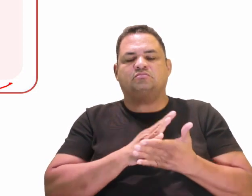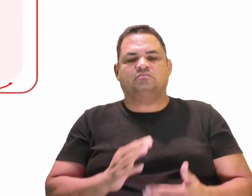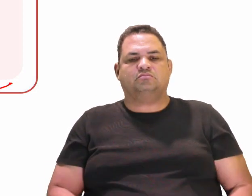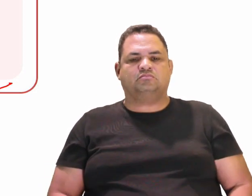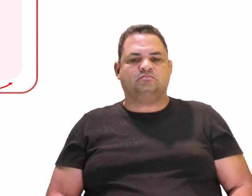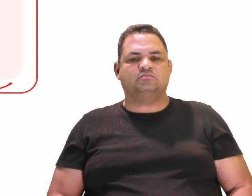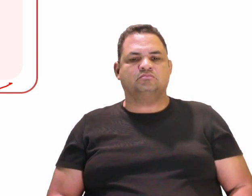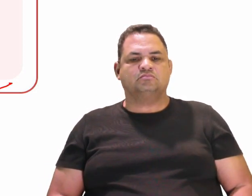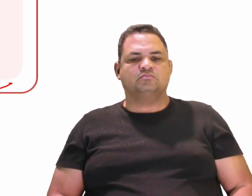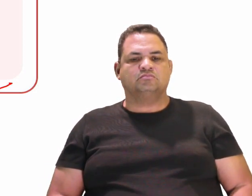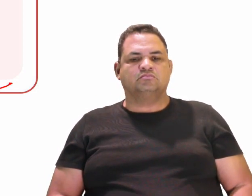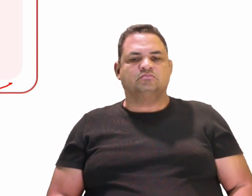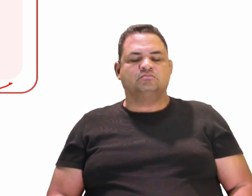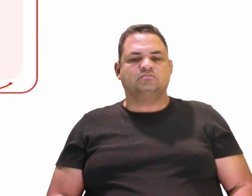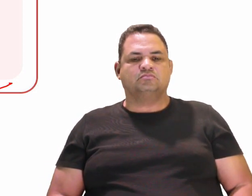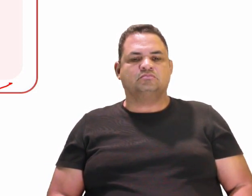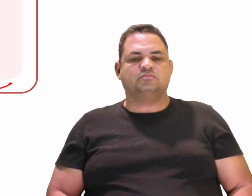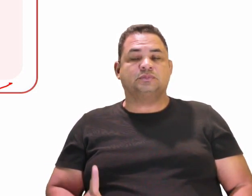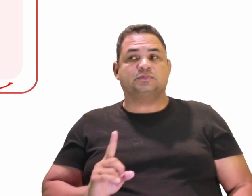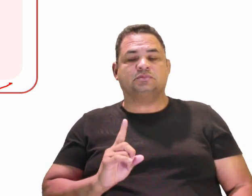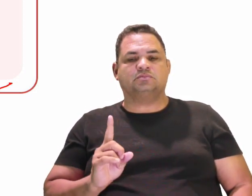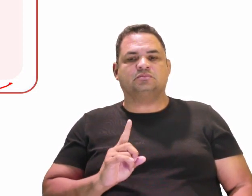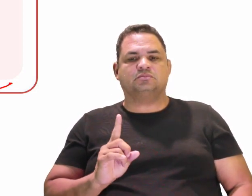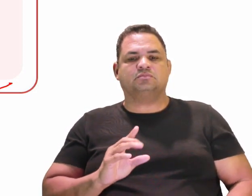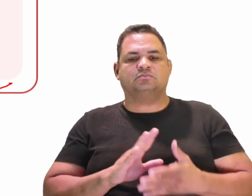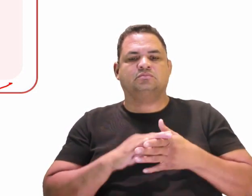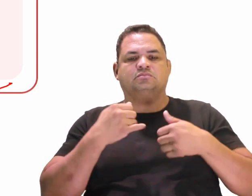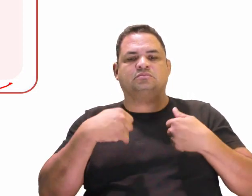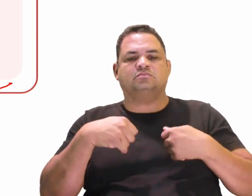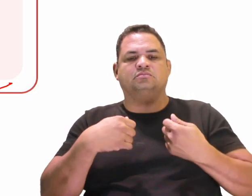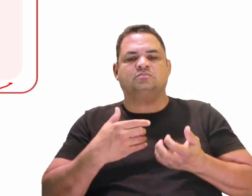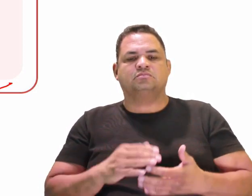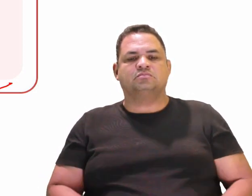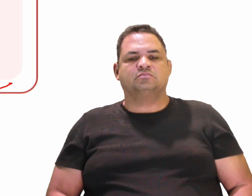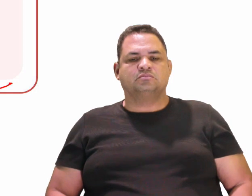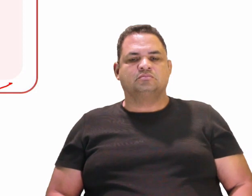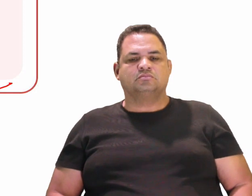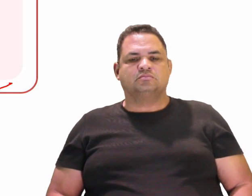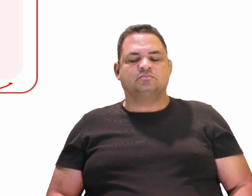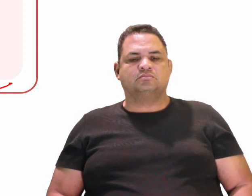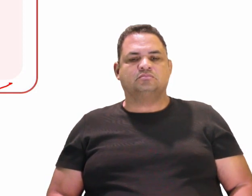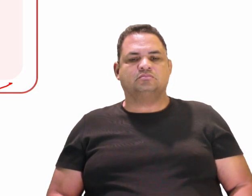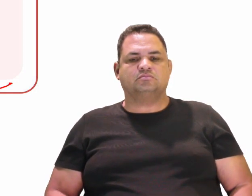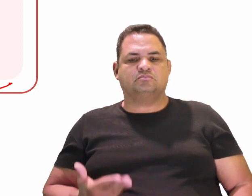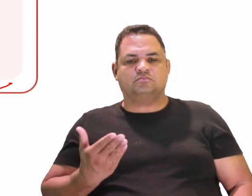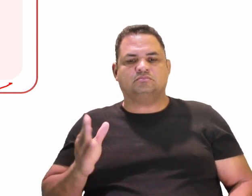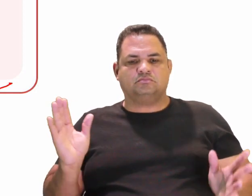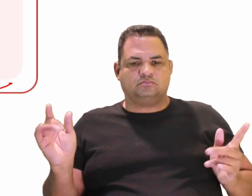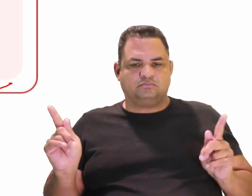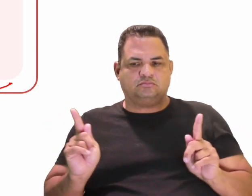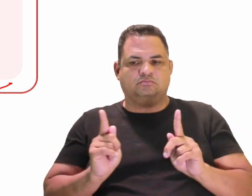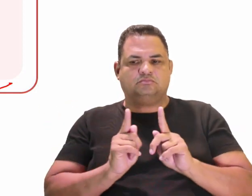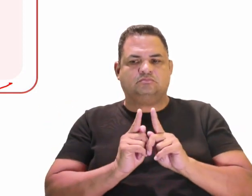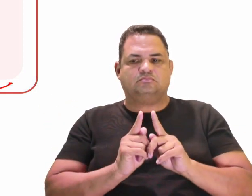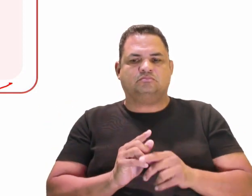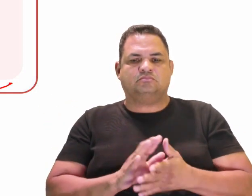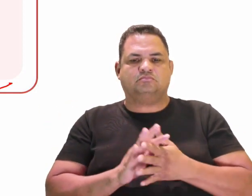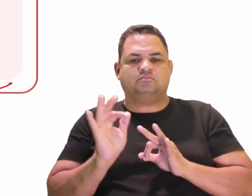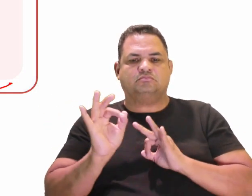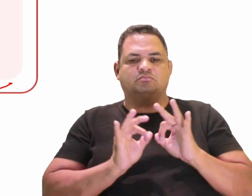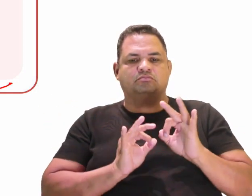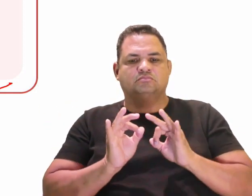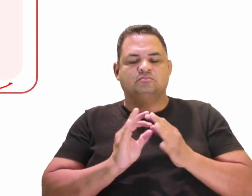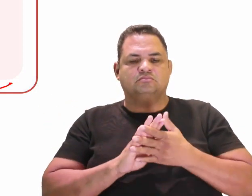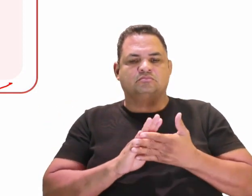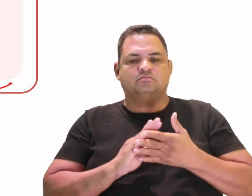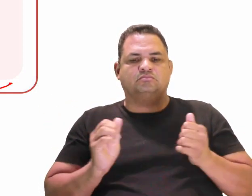I can't. Na negação, porque você precisa desse not, que está aqui contraído na sua forma